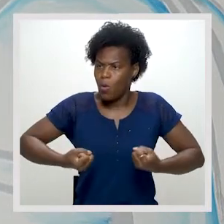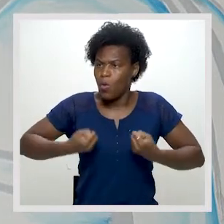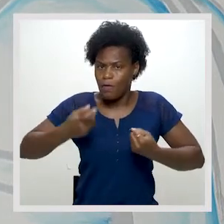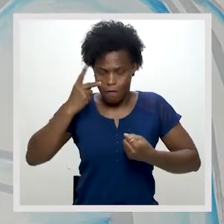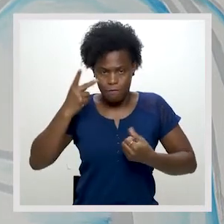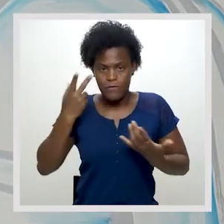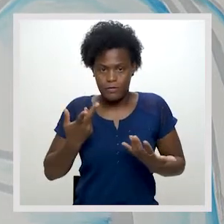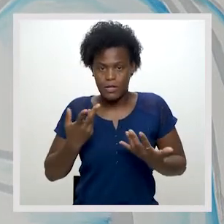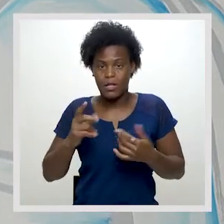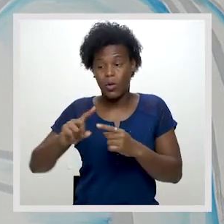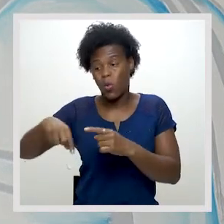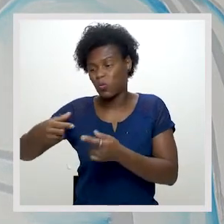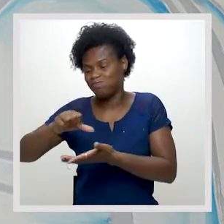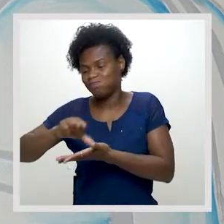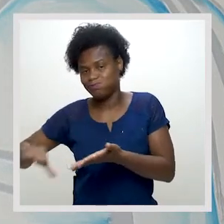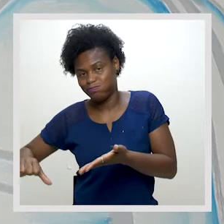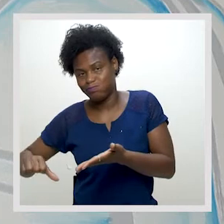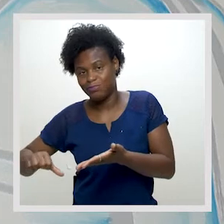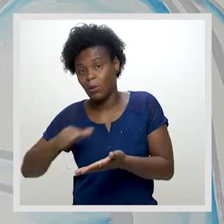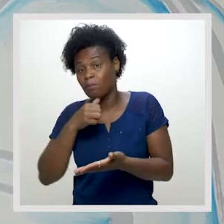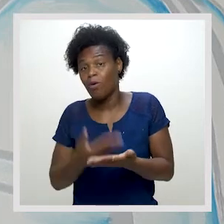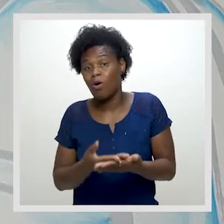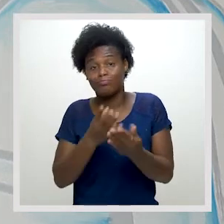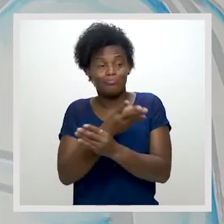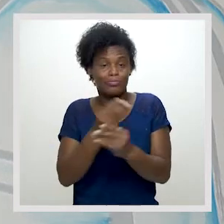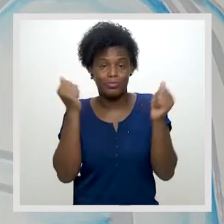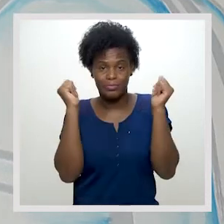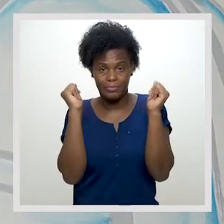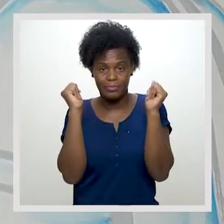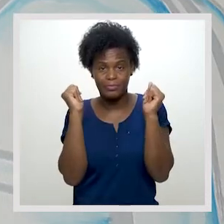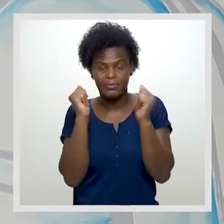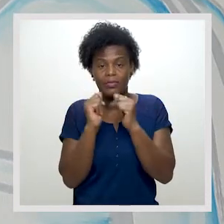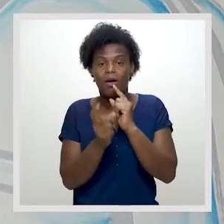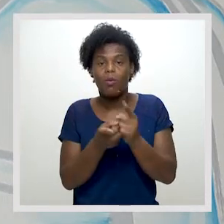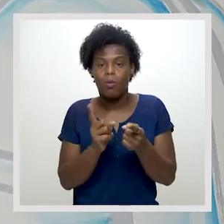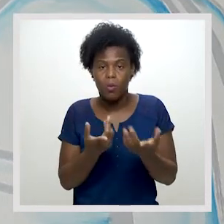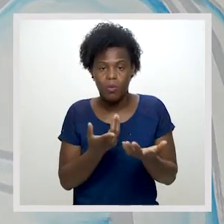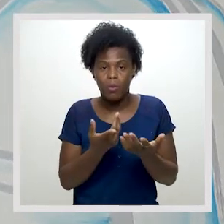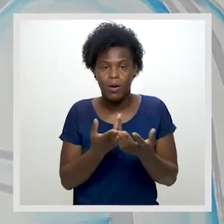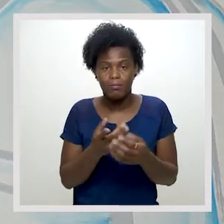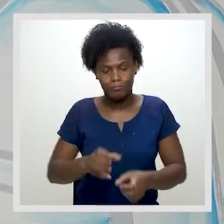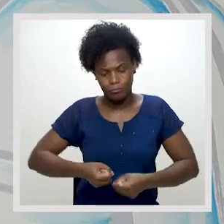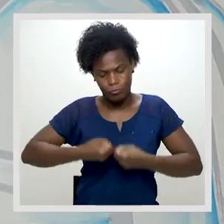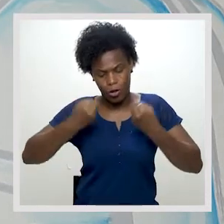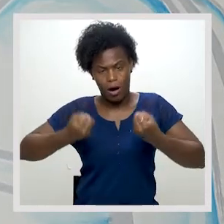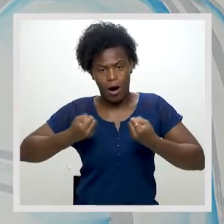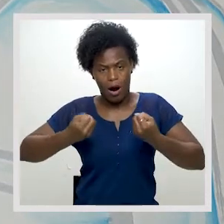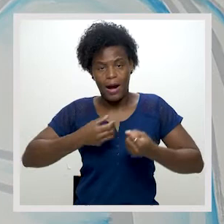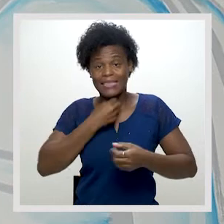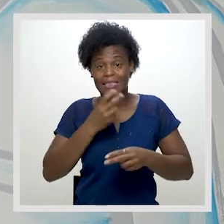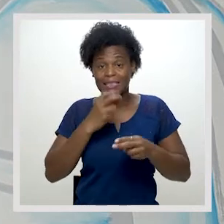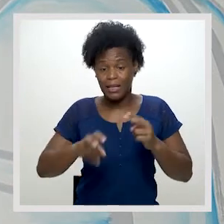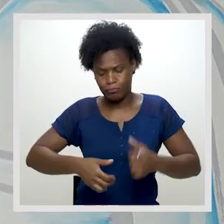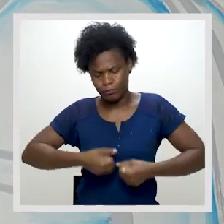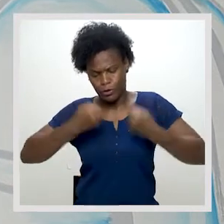outros desistiram, então morreram, desapareceram. Os que resistiram a essa crise